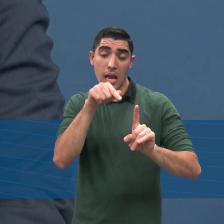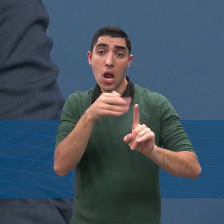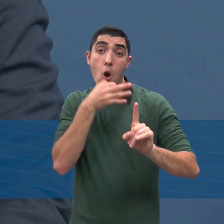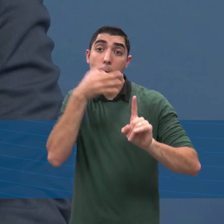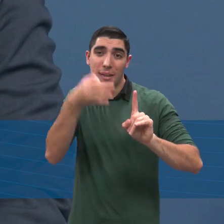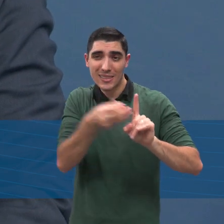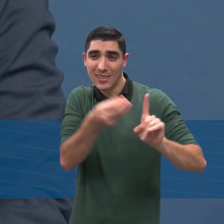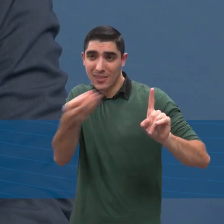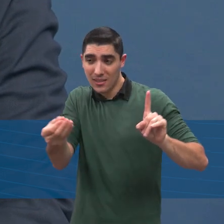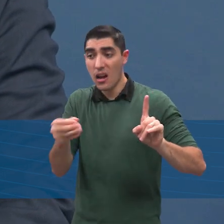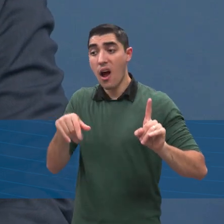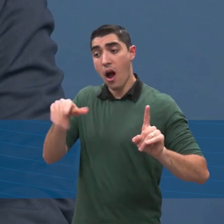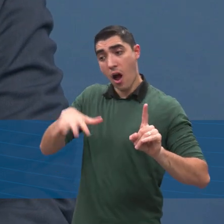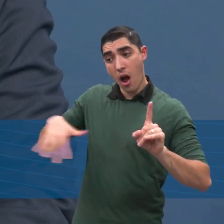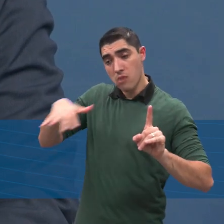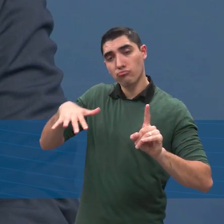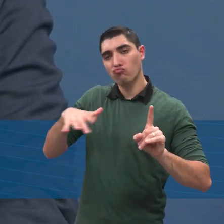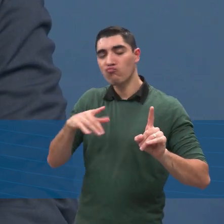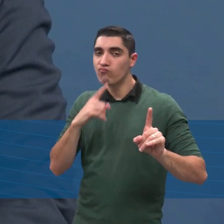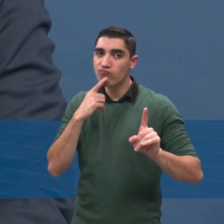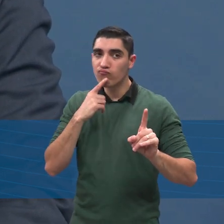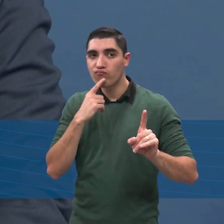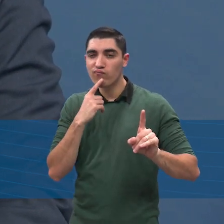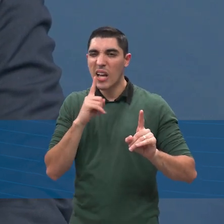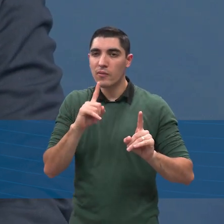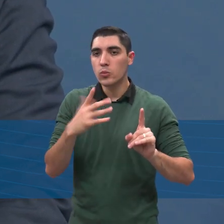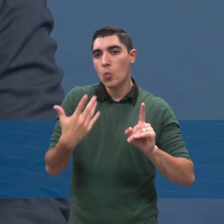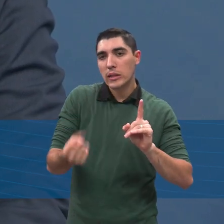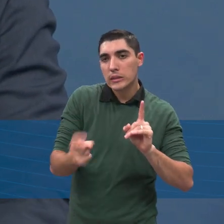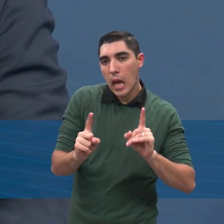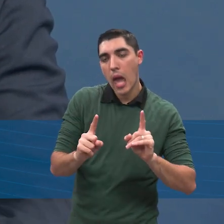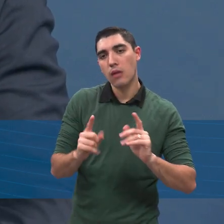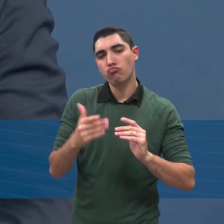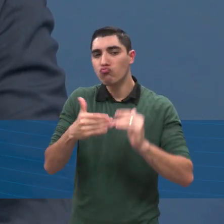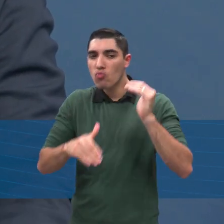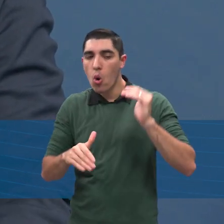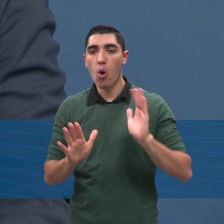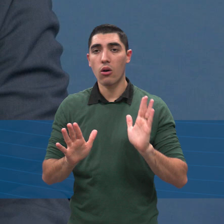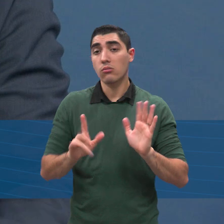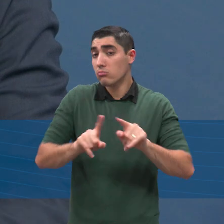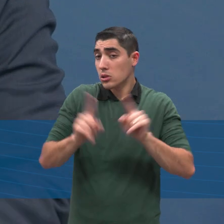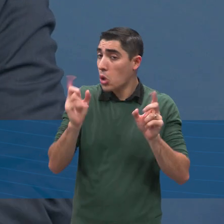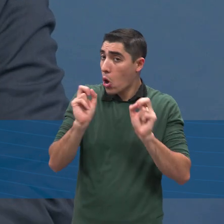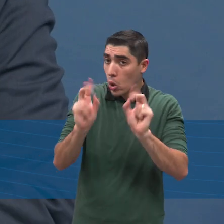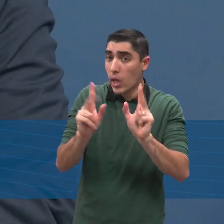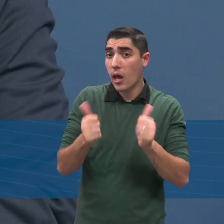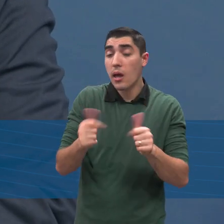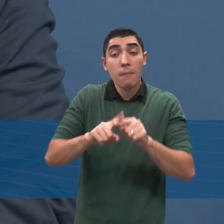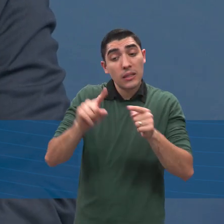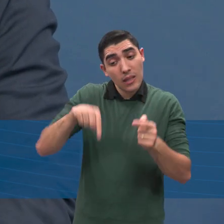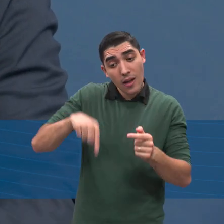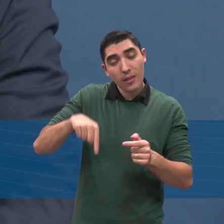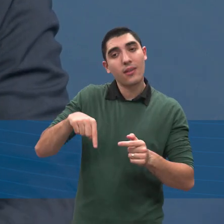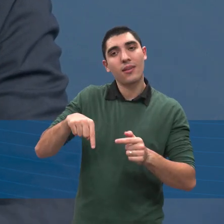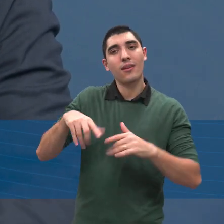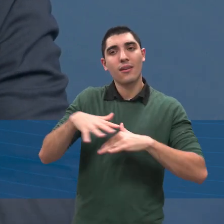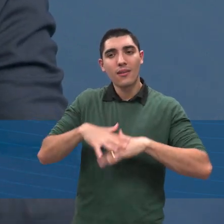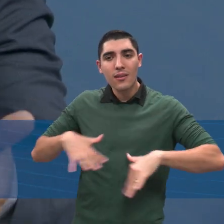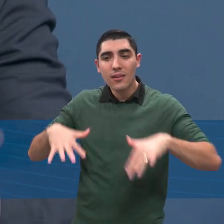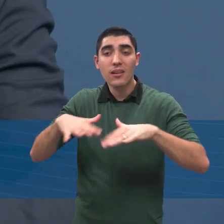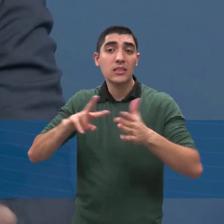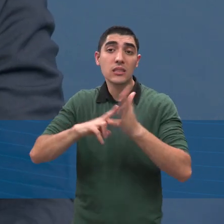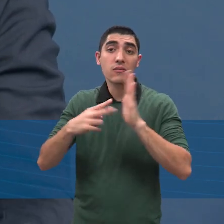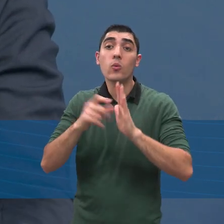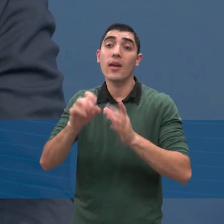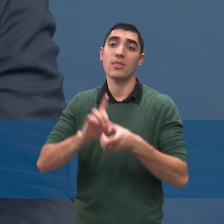mas ela expôs, ela tem o direito de expor a sua ideia. Né? E como a gente vive numa democracia, as ideias